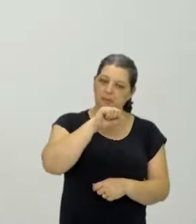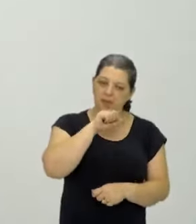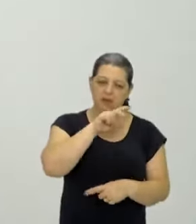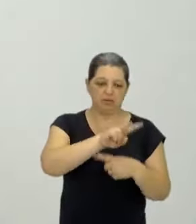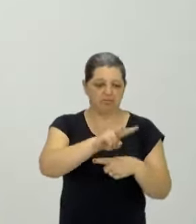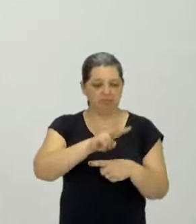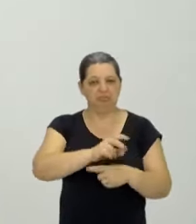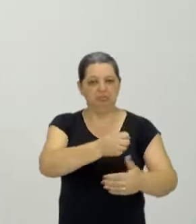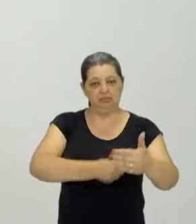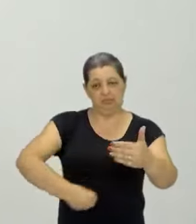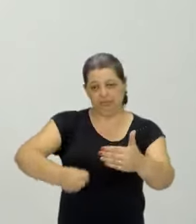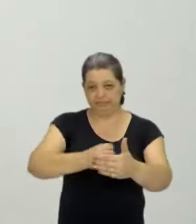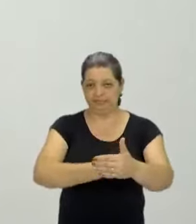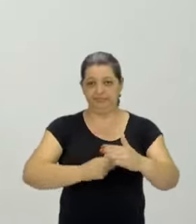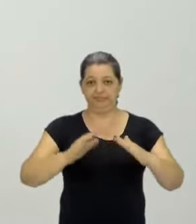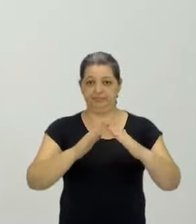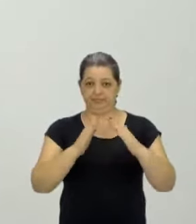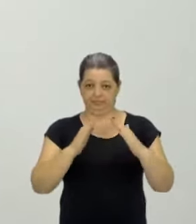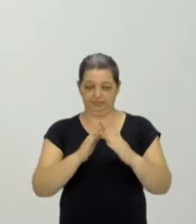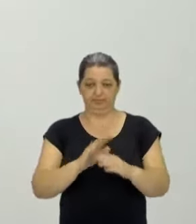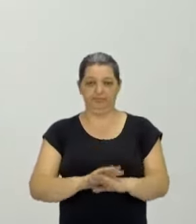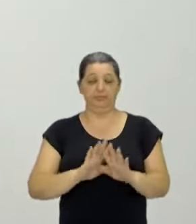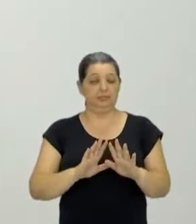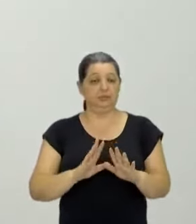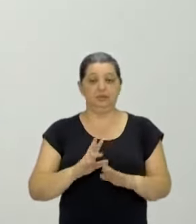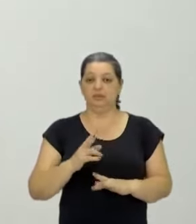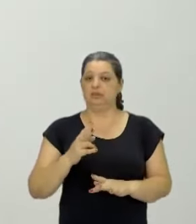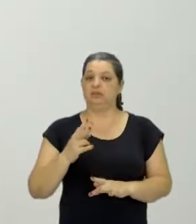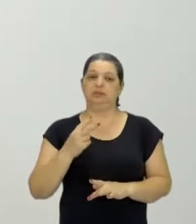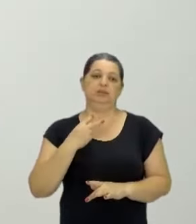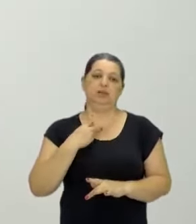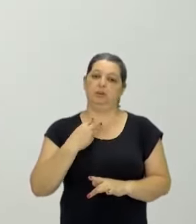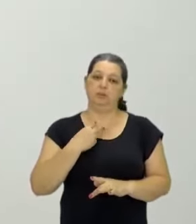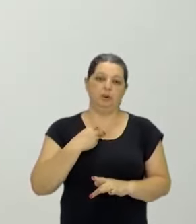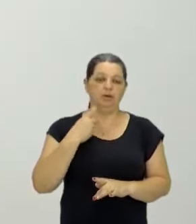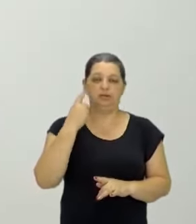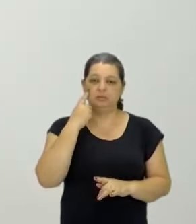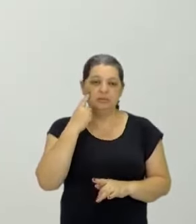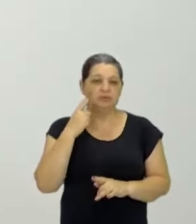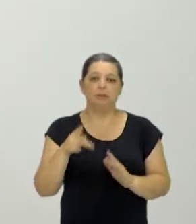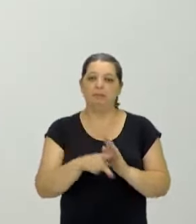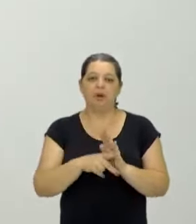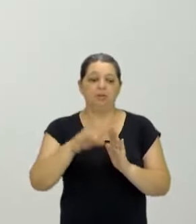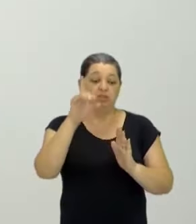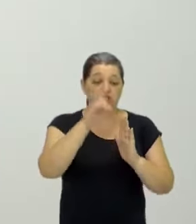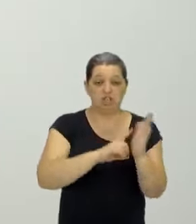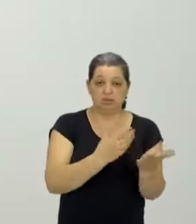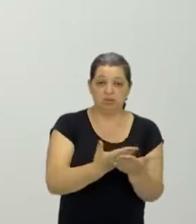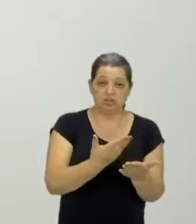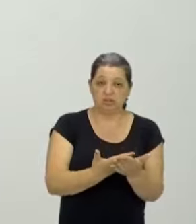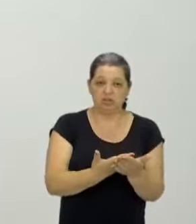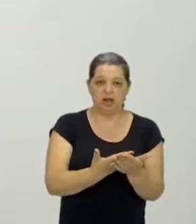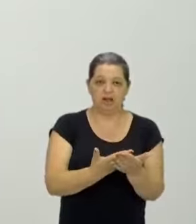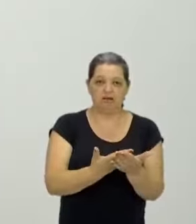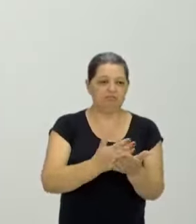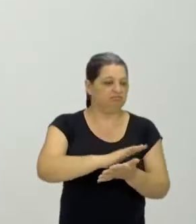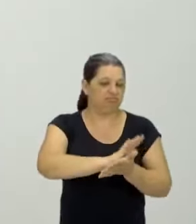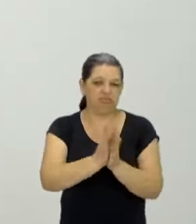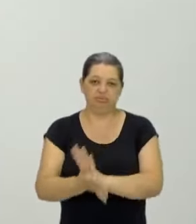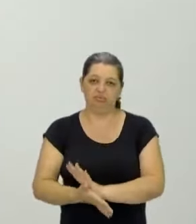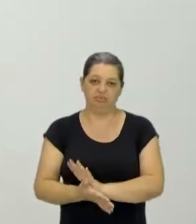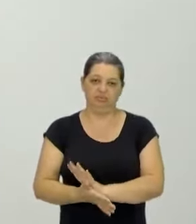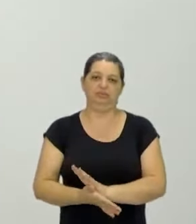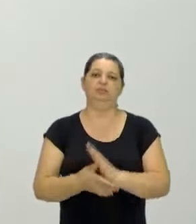de cozinhar, mas a gente não pode ter o nosso direito de estudar ceifado, né? Os livros também